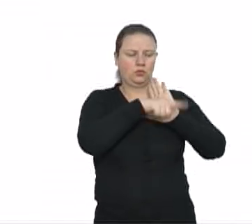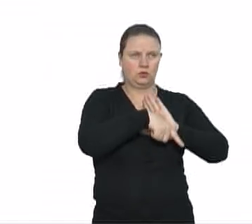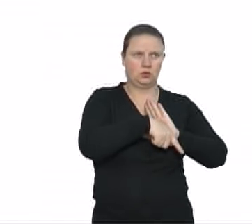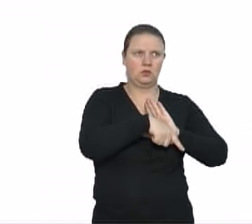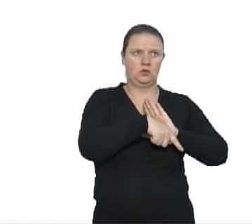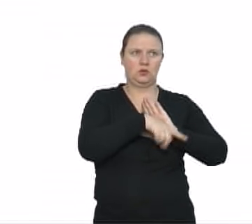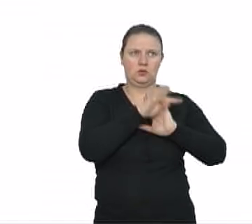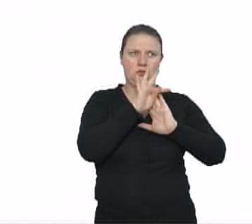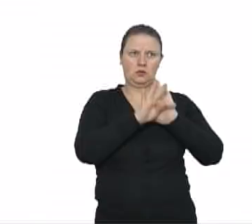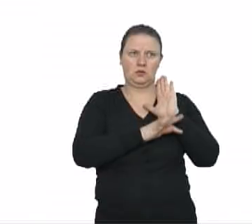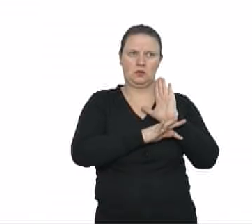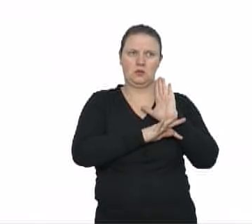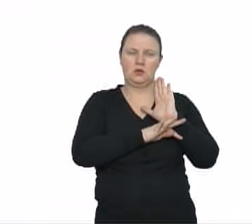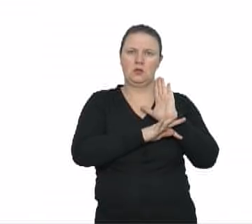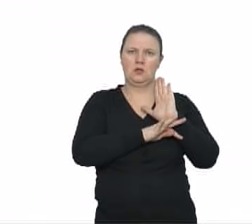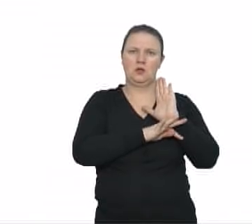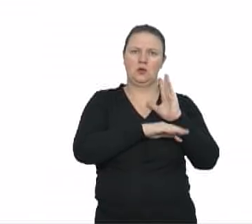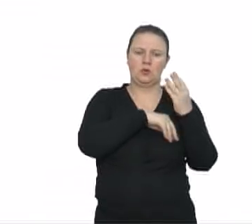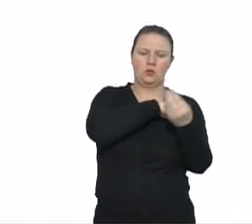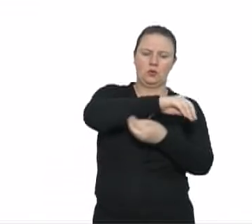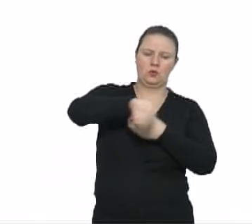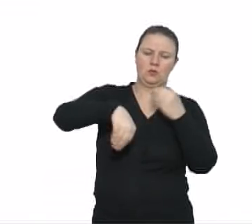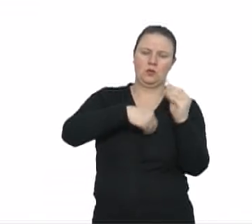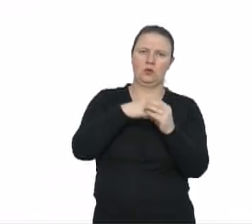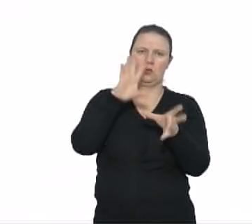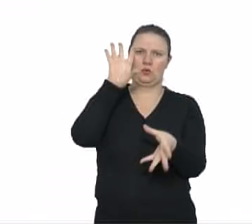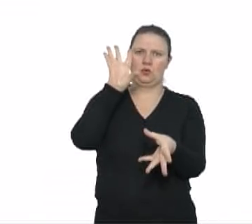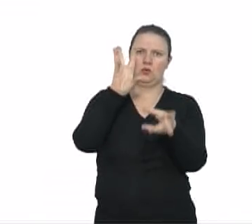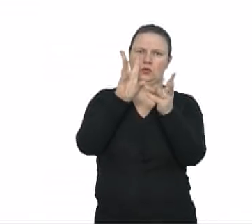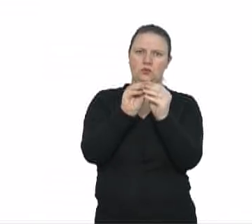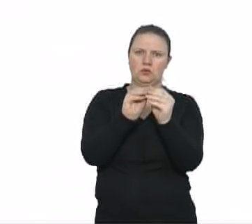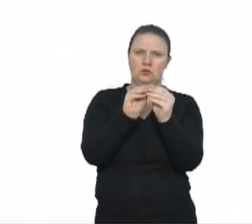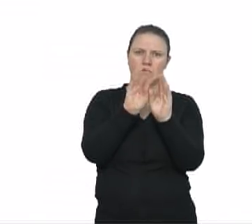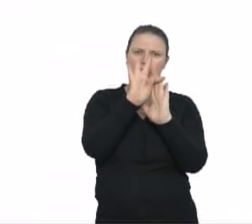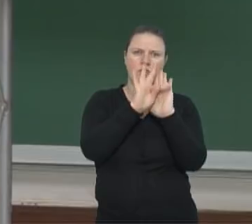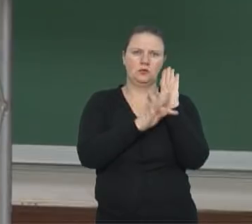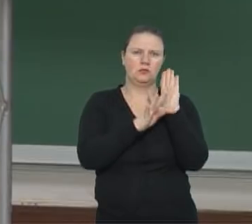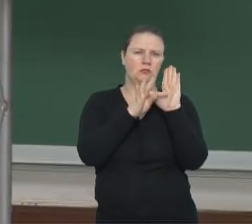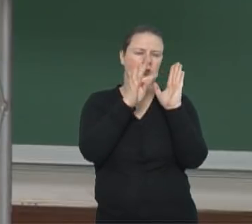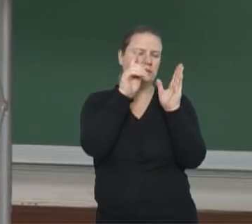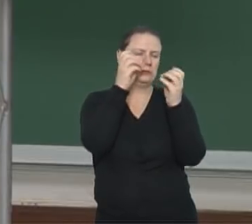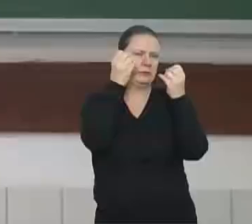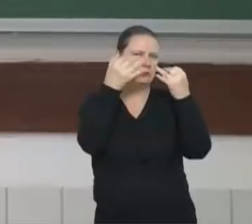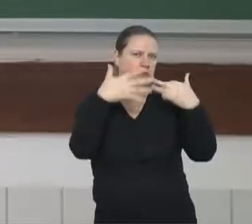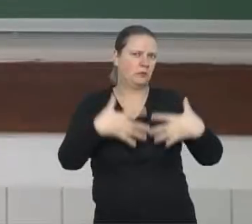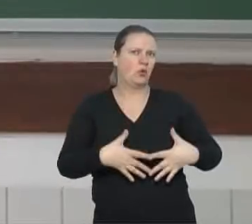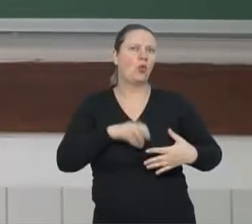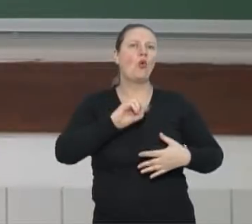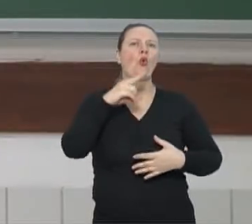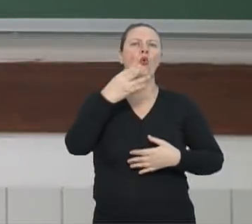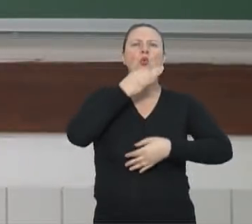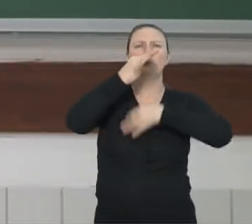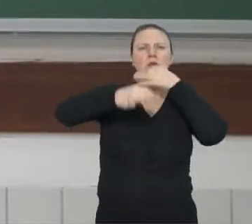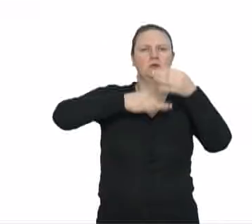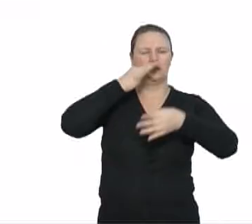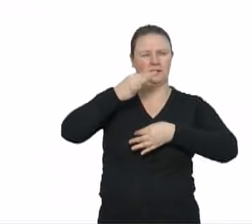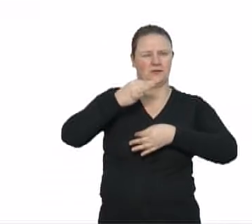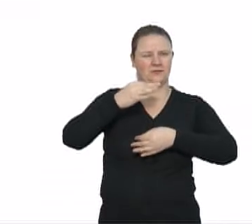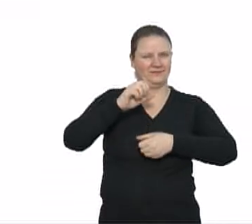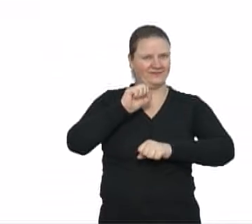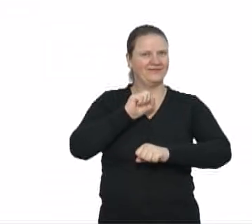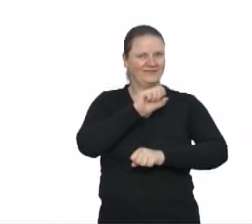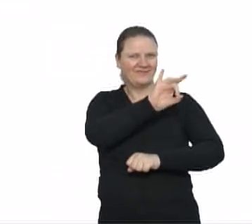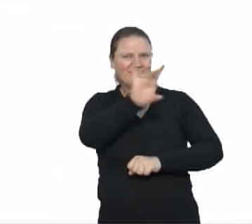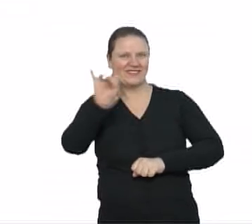o resumo com trechos descritivos ou analíticos? Com vocês lá.